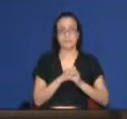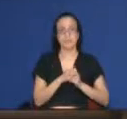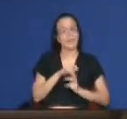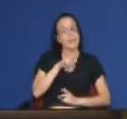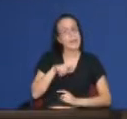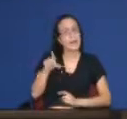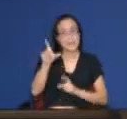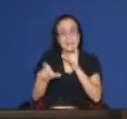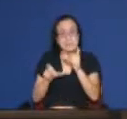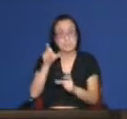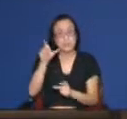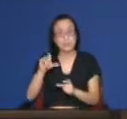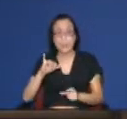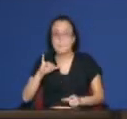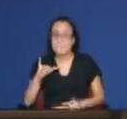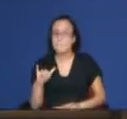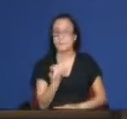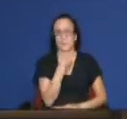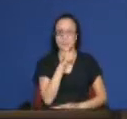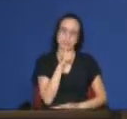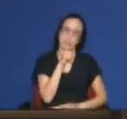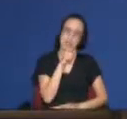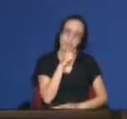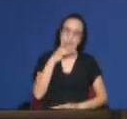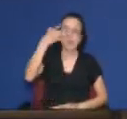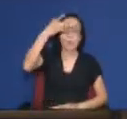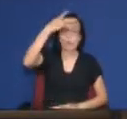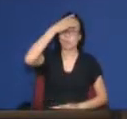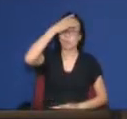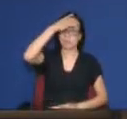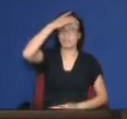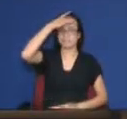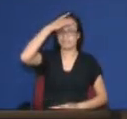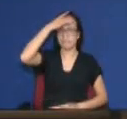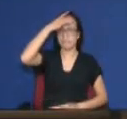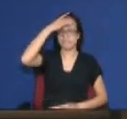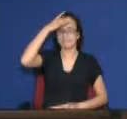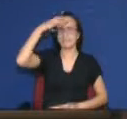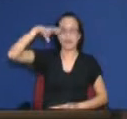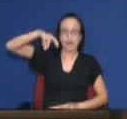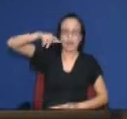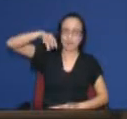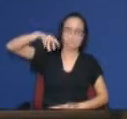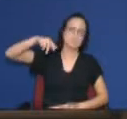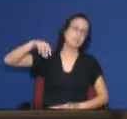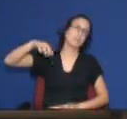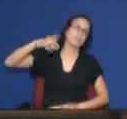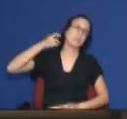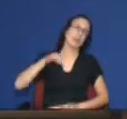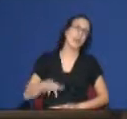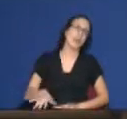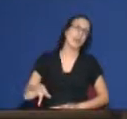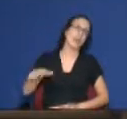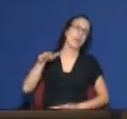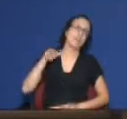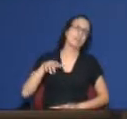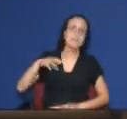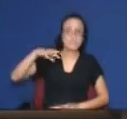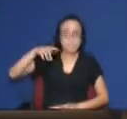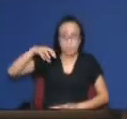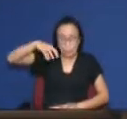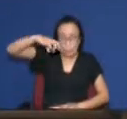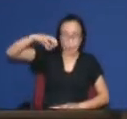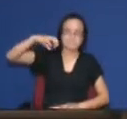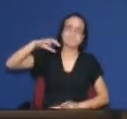consciente dos recursos água. Então, a partir do segundo semestre, vocês vão ver essa campanha, mas não quer dizer que a gente esteja